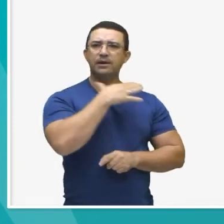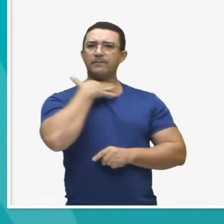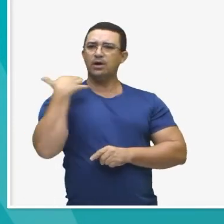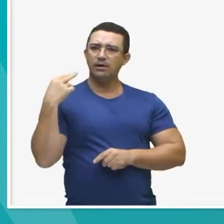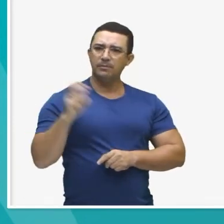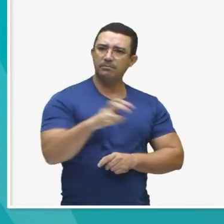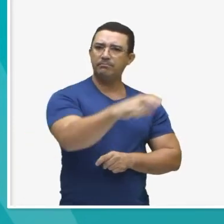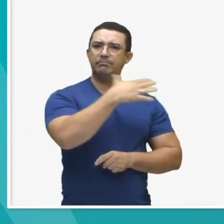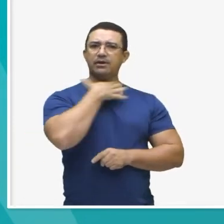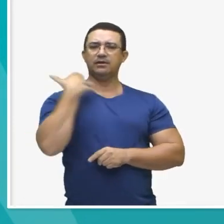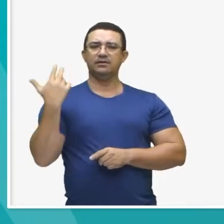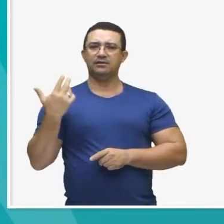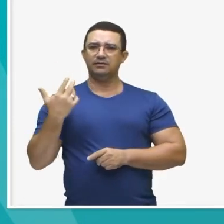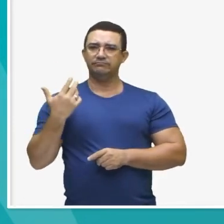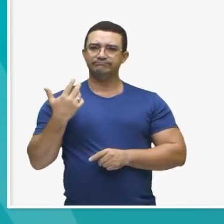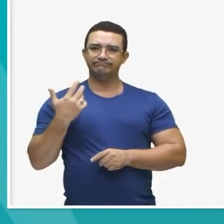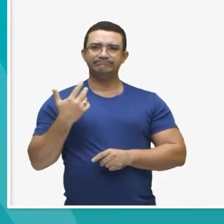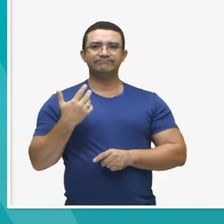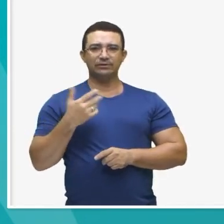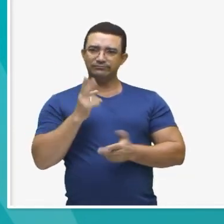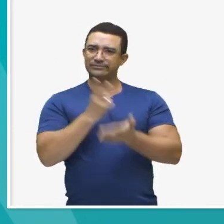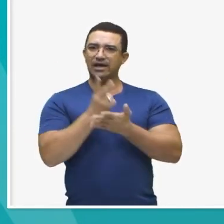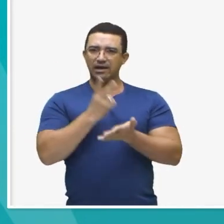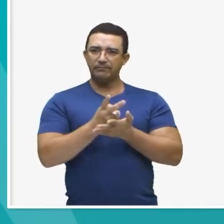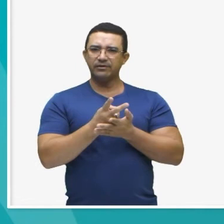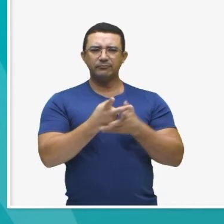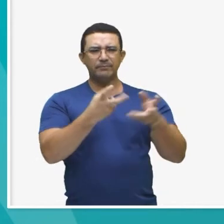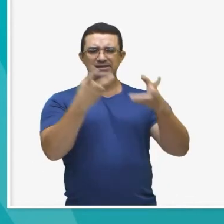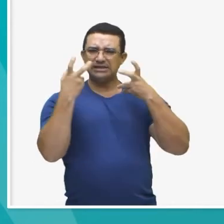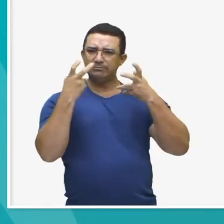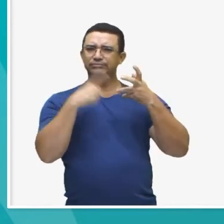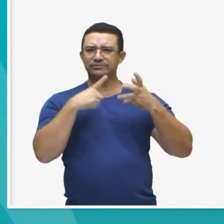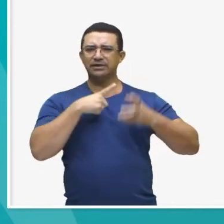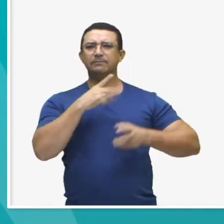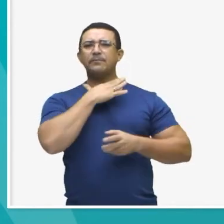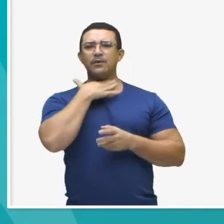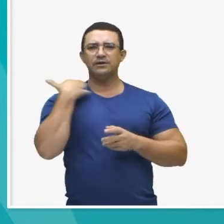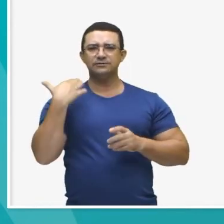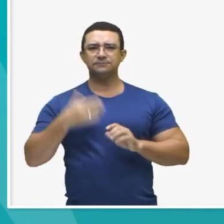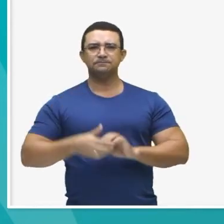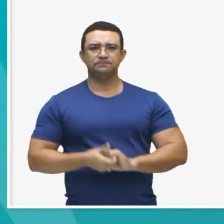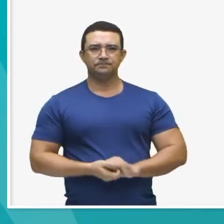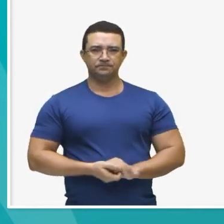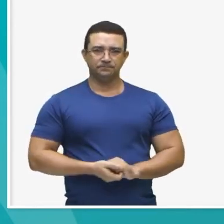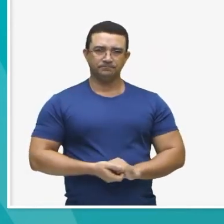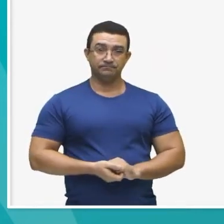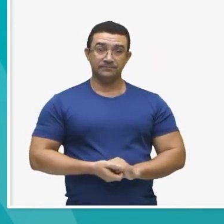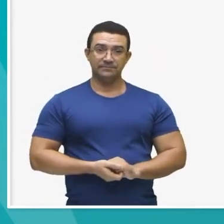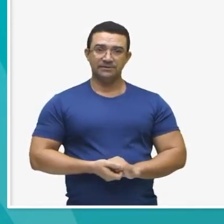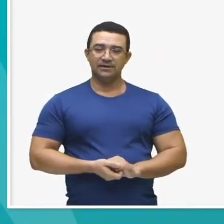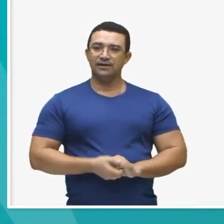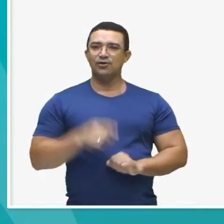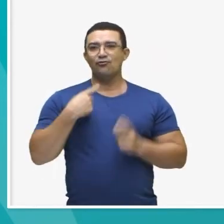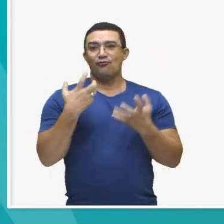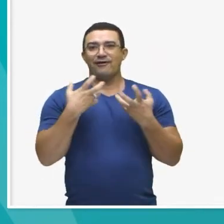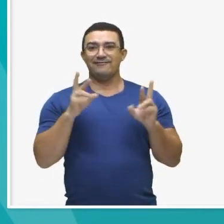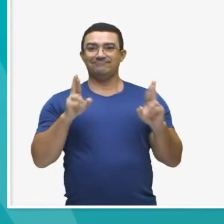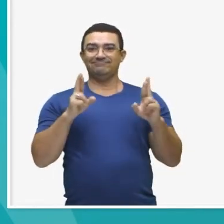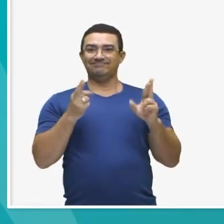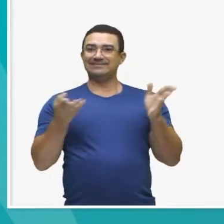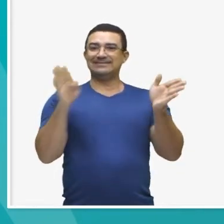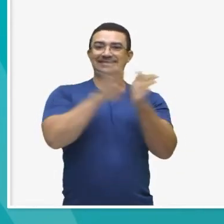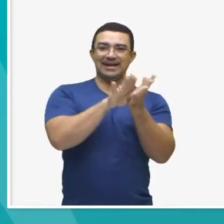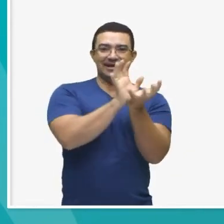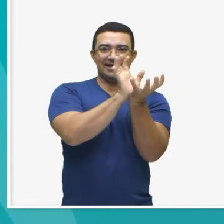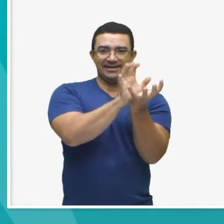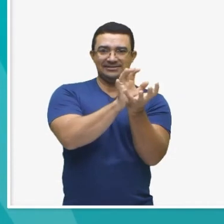justamente a morte do rio. Sim, a morte do rio. Olha só esse trecho do nosso poema. É chegar logo ao Recife, derradeira